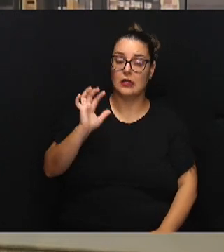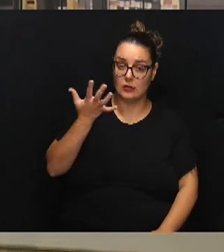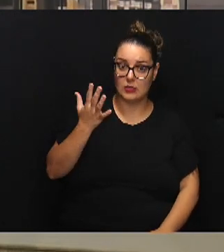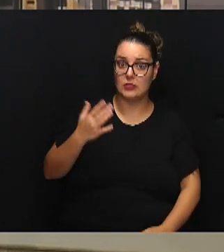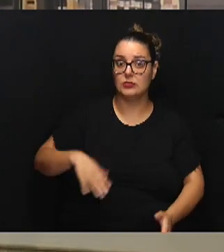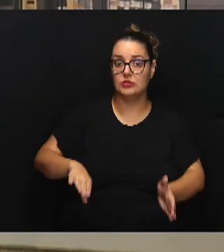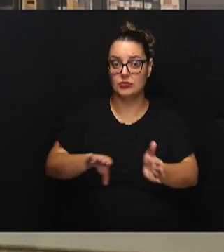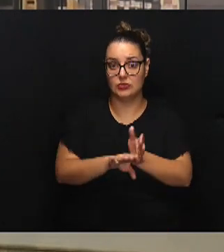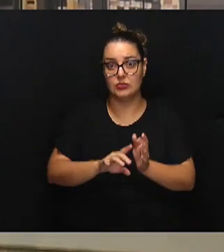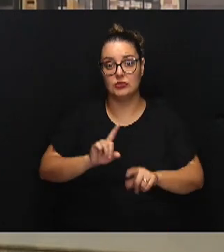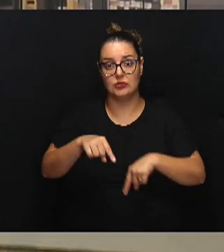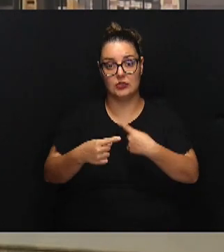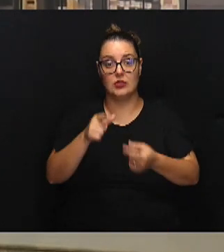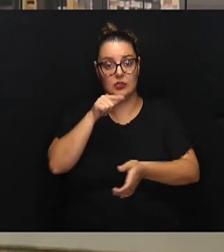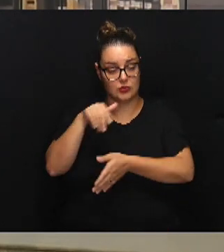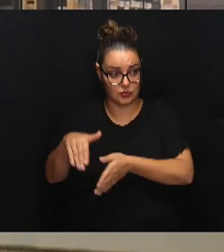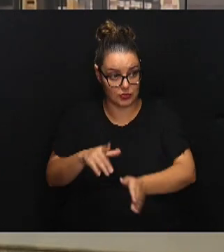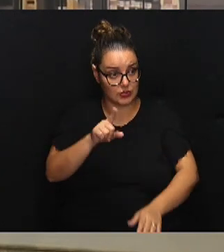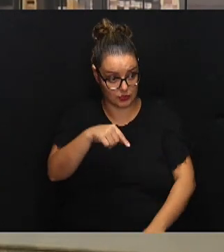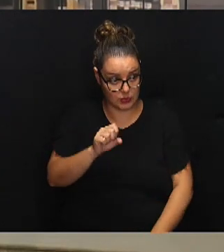chegando eventualmente nos rios, né?